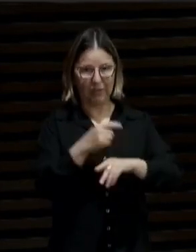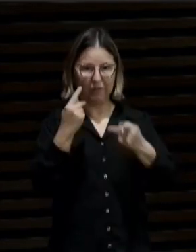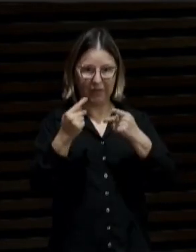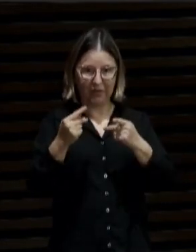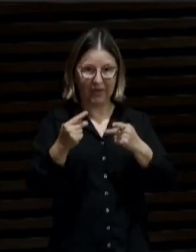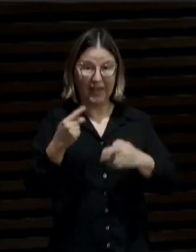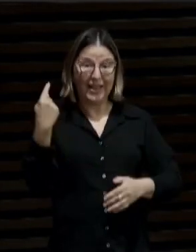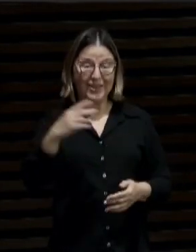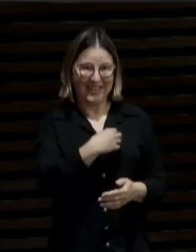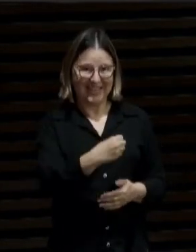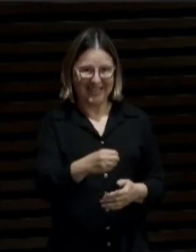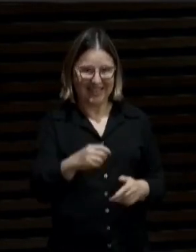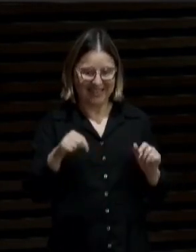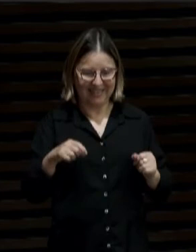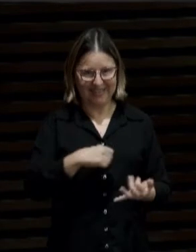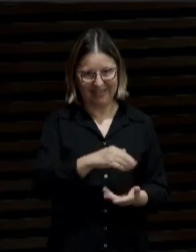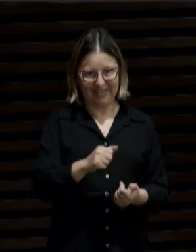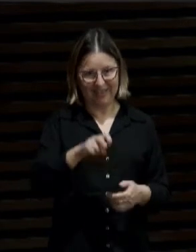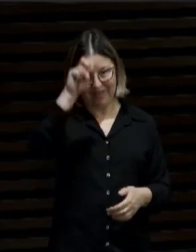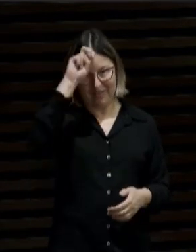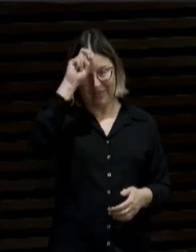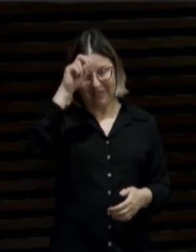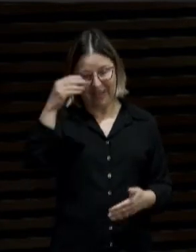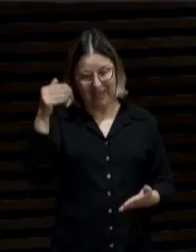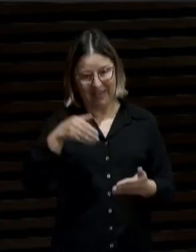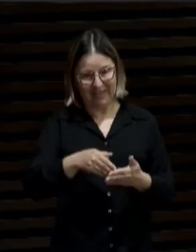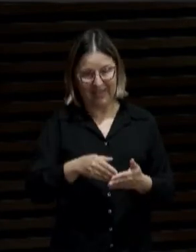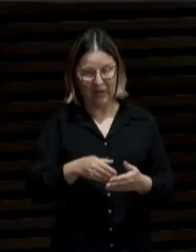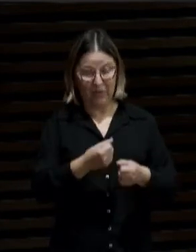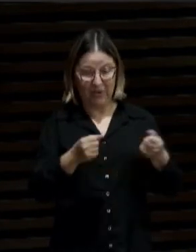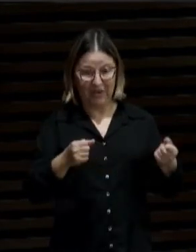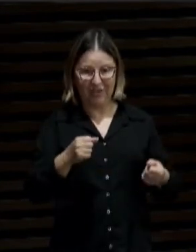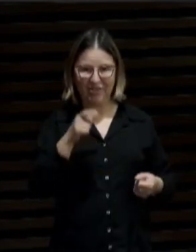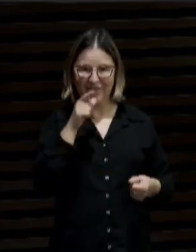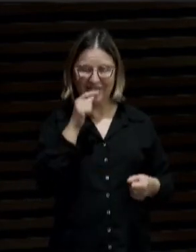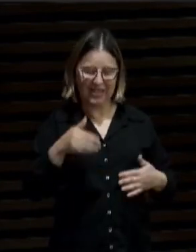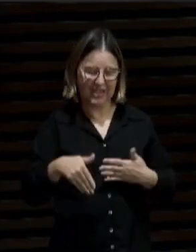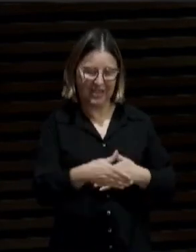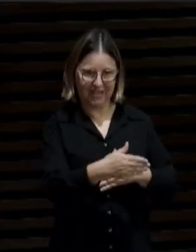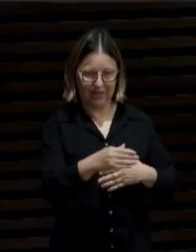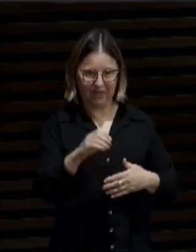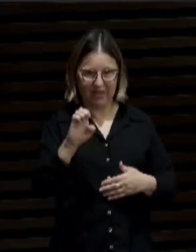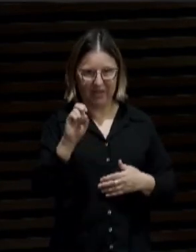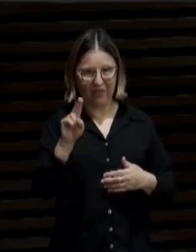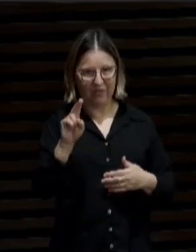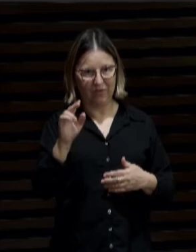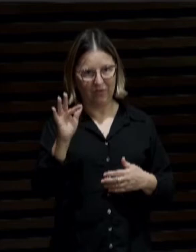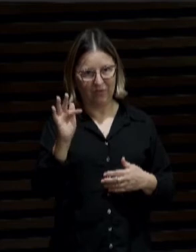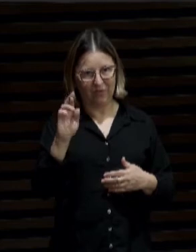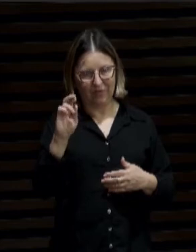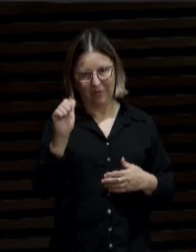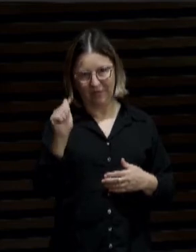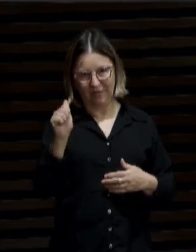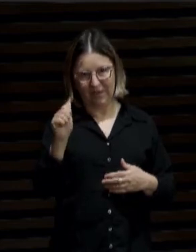terra, desde o rio do Egito até o grande rio Eufrates. O queneu, o quenezeu, o cadmoneu, o eteu, o